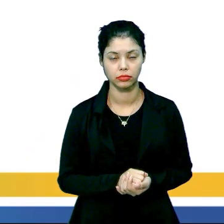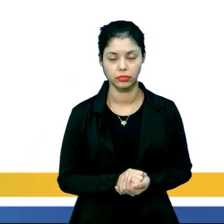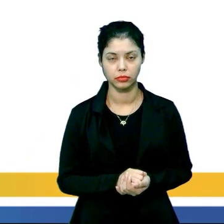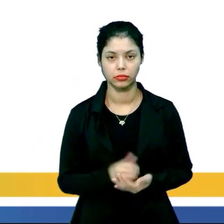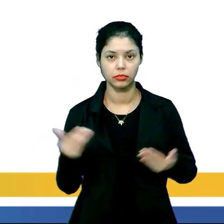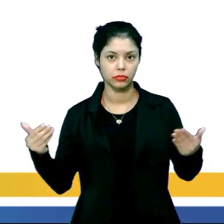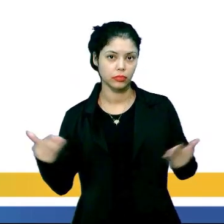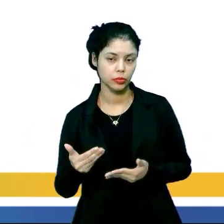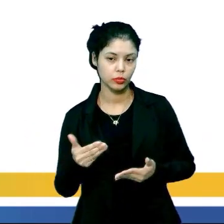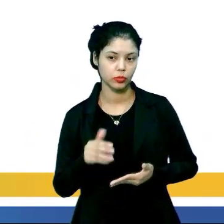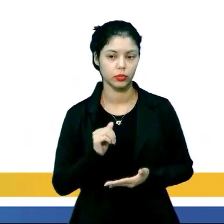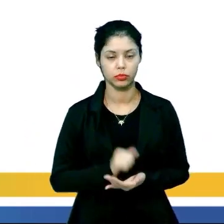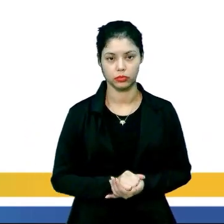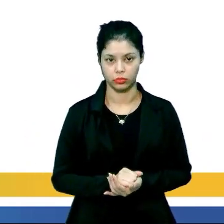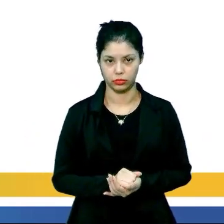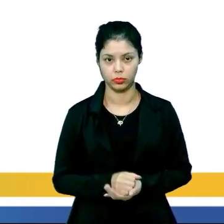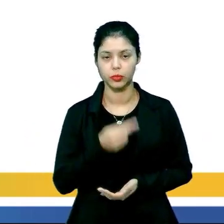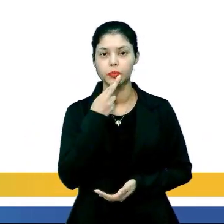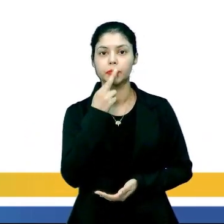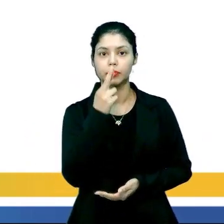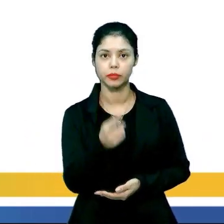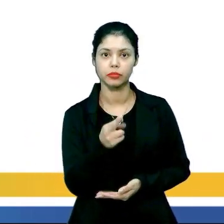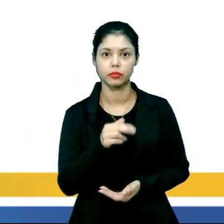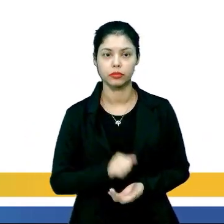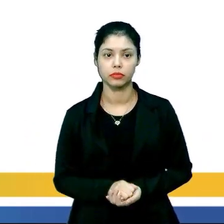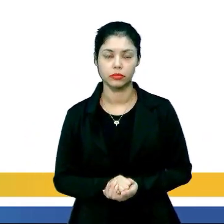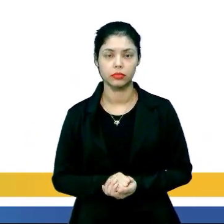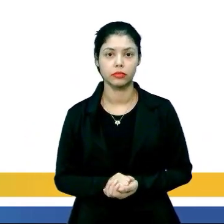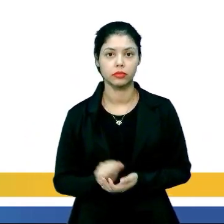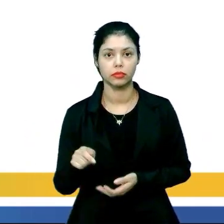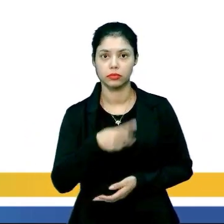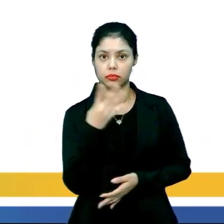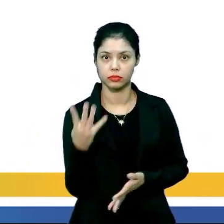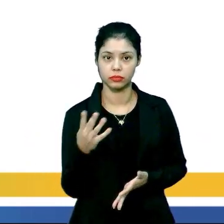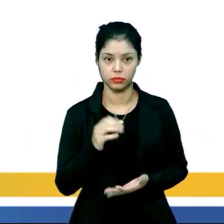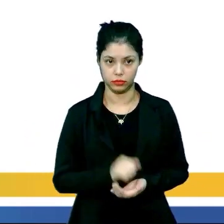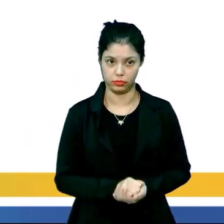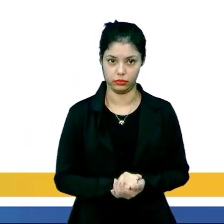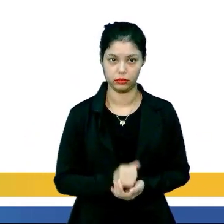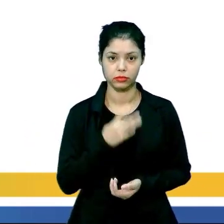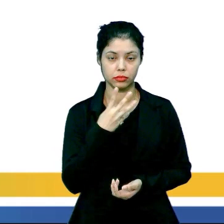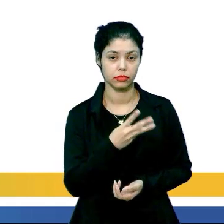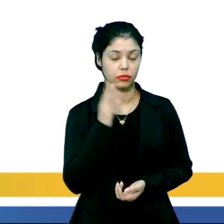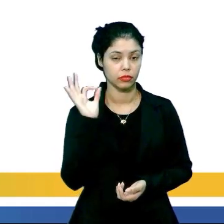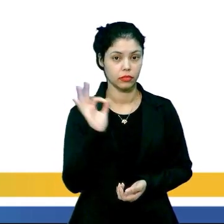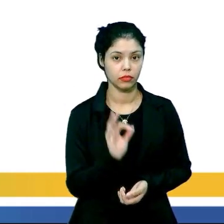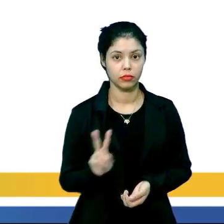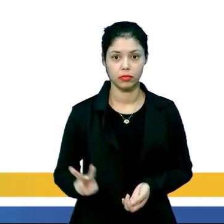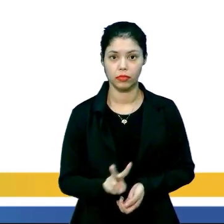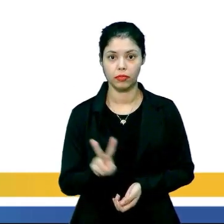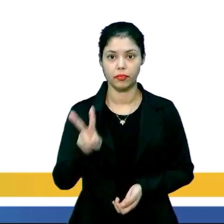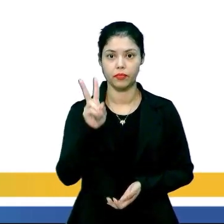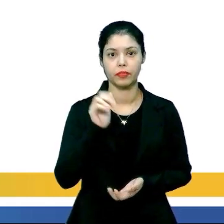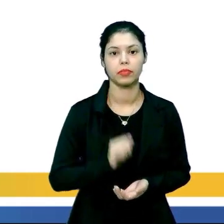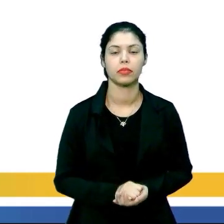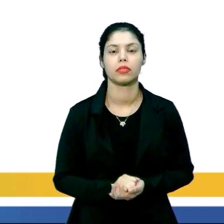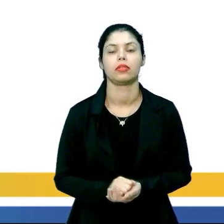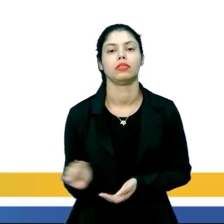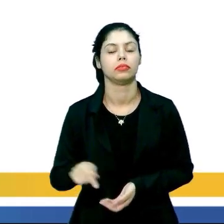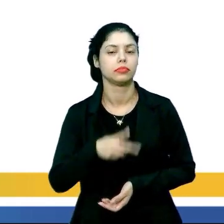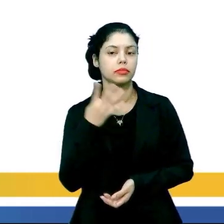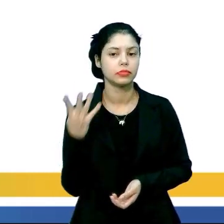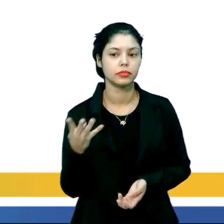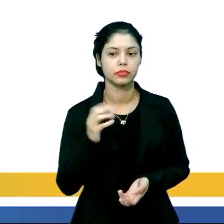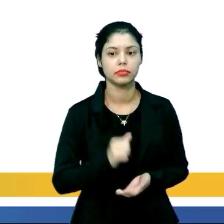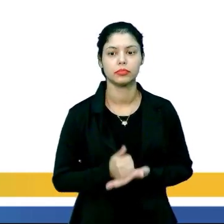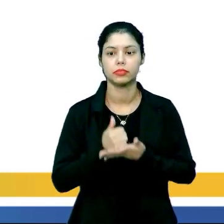brinquedos. Agora, nós vamos calcular quanto é 4% desse excedente, que foi a